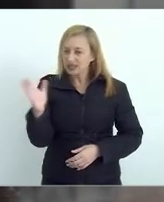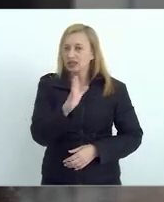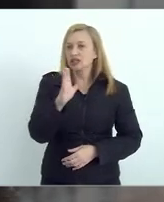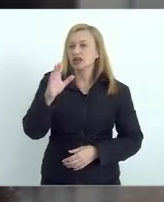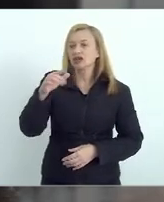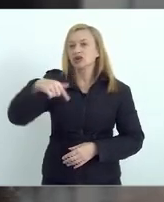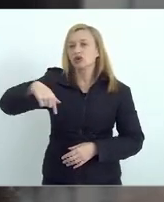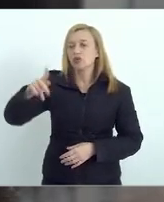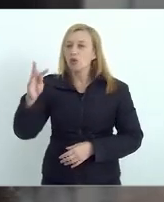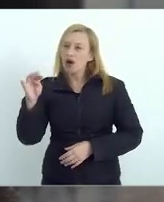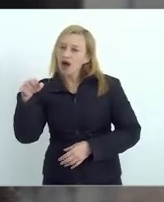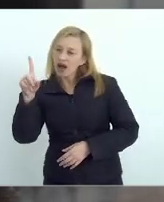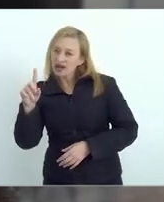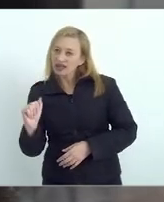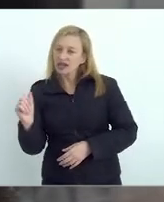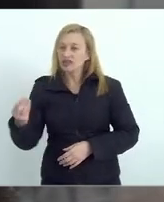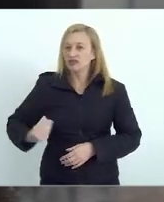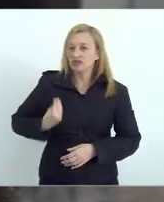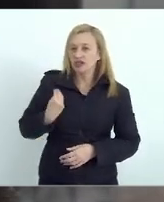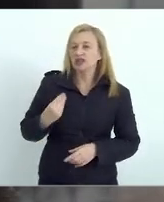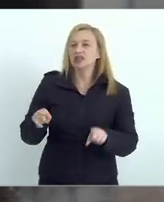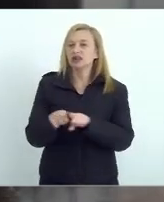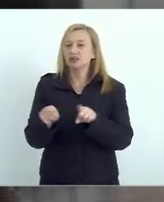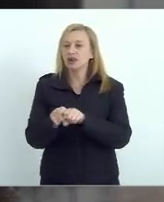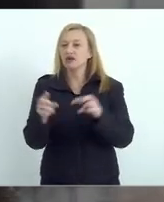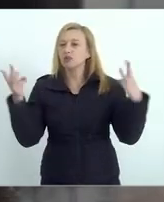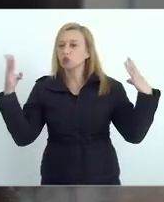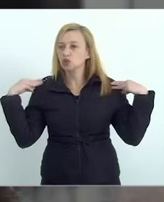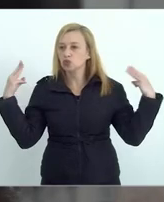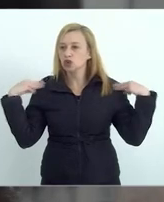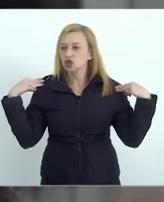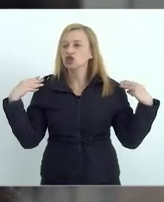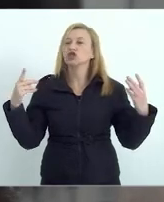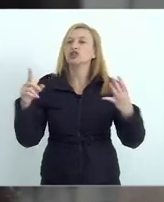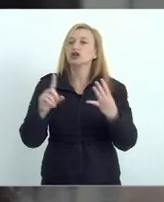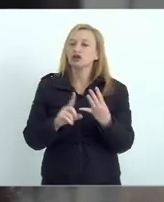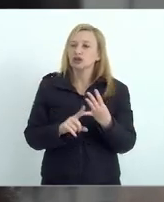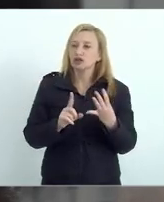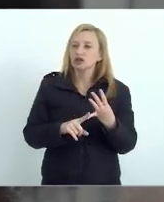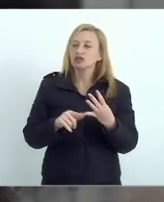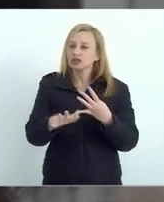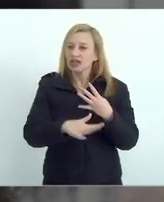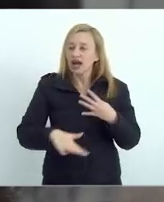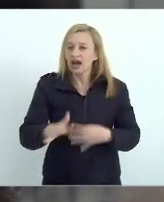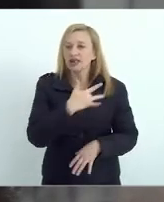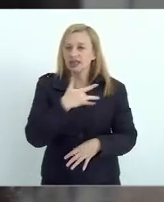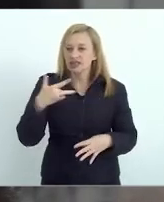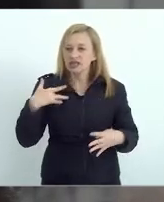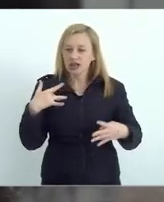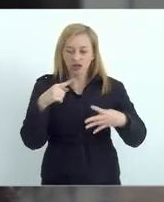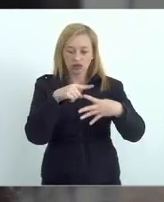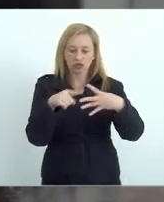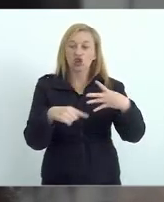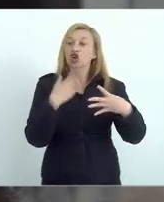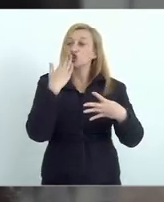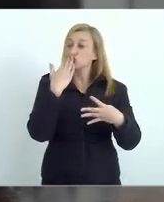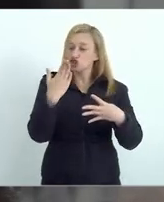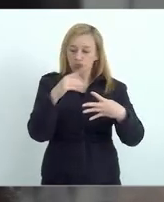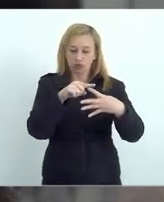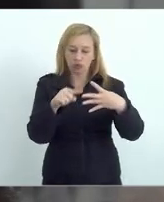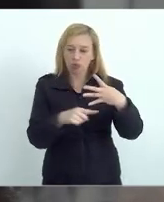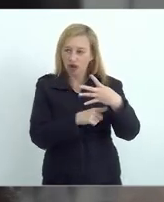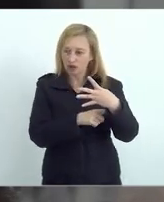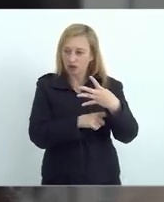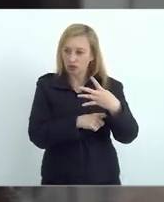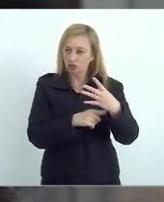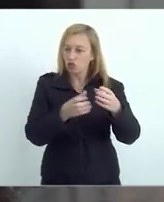Nós temos aqui o concurso dos motoristas e nós temos também o concurso da área da saúde do técnico de enfermagem